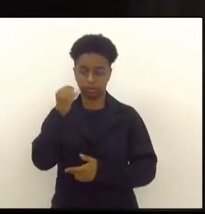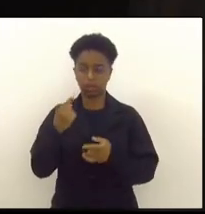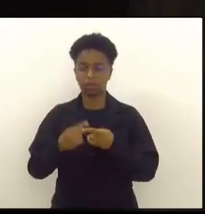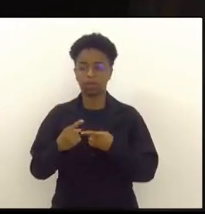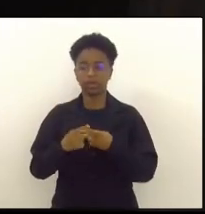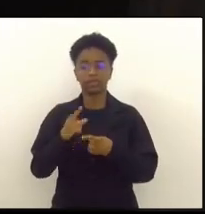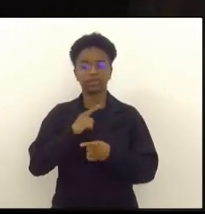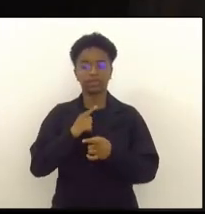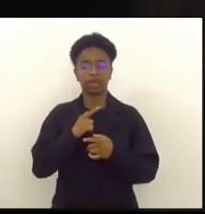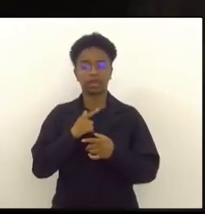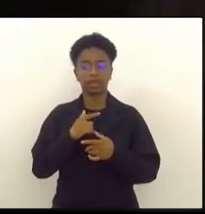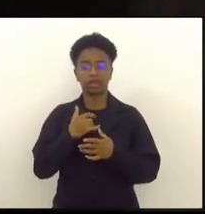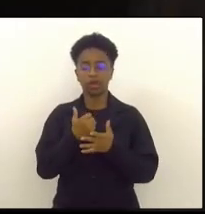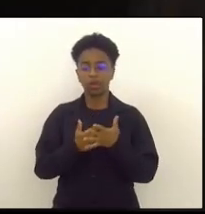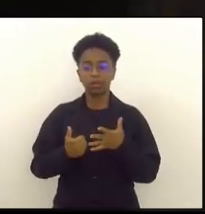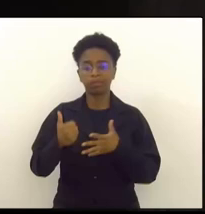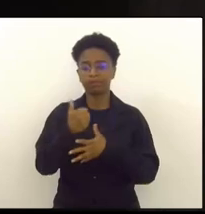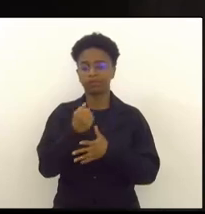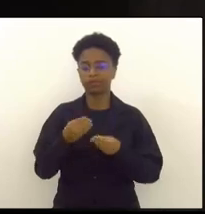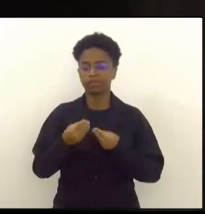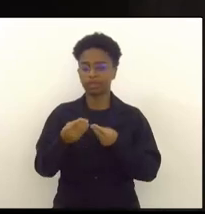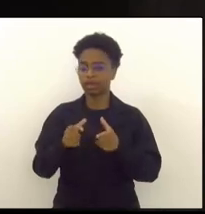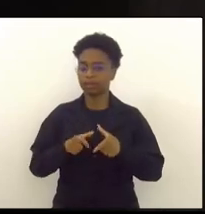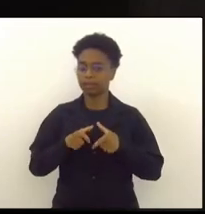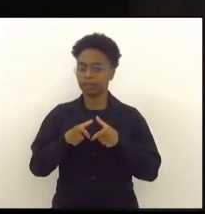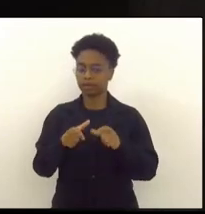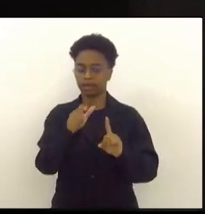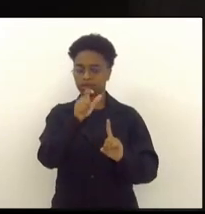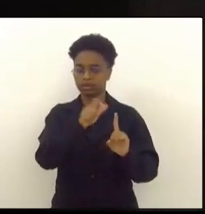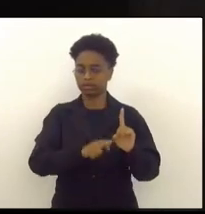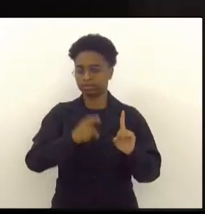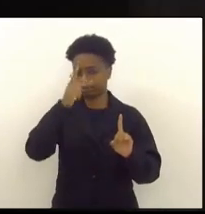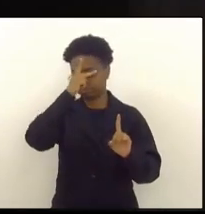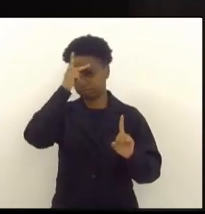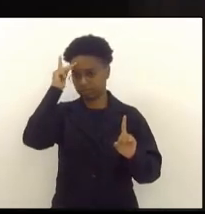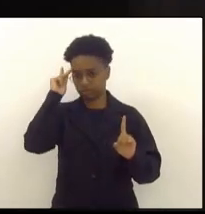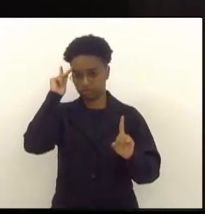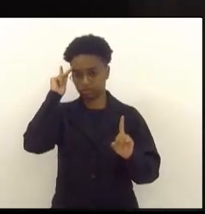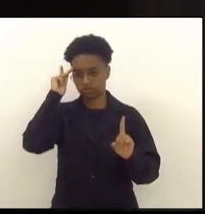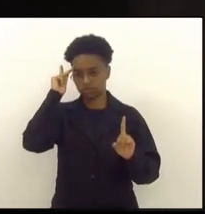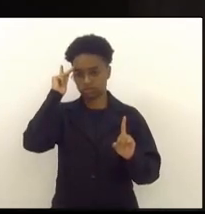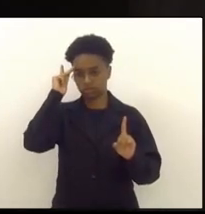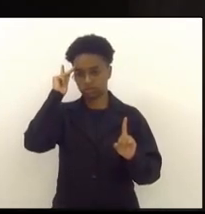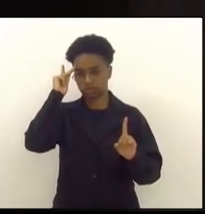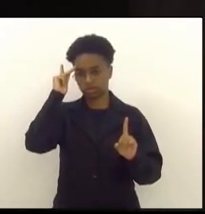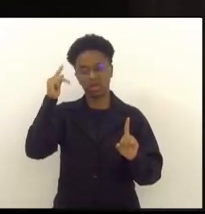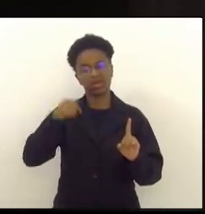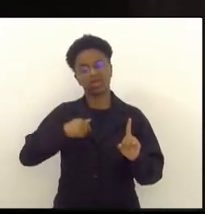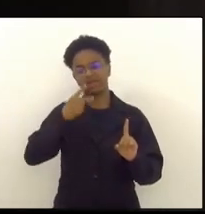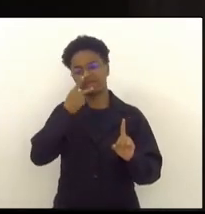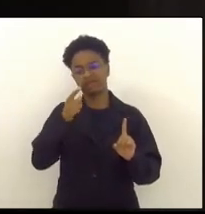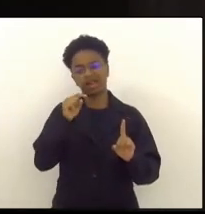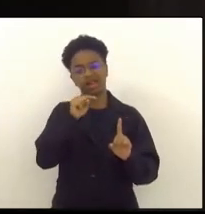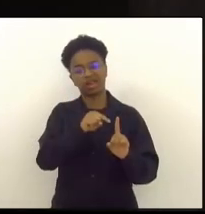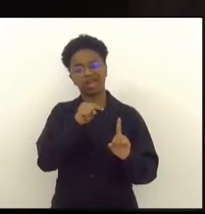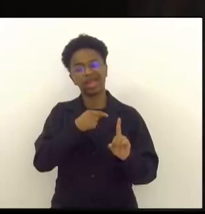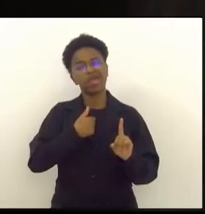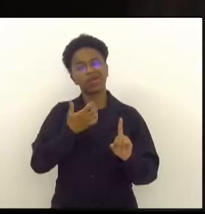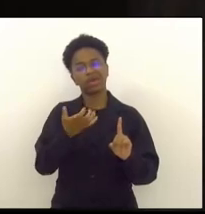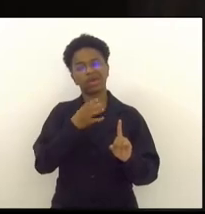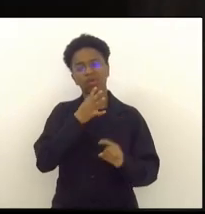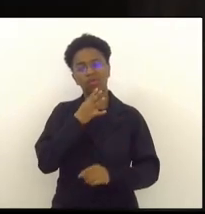privilégio de dar uma medalha a uma pessoa Eu costumo dizer para a Sirlene que eu queria